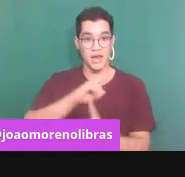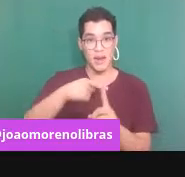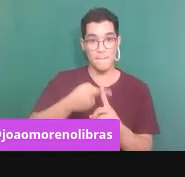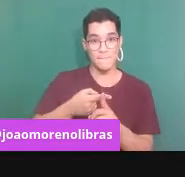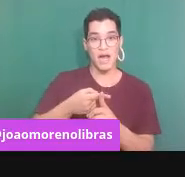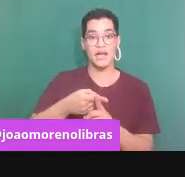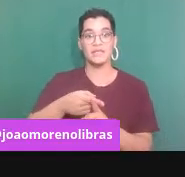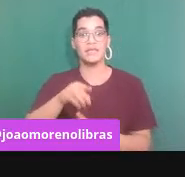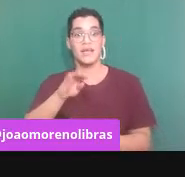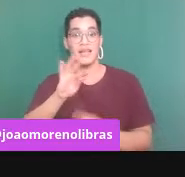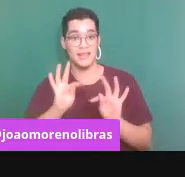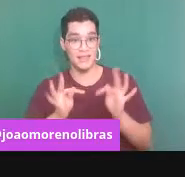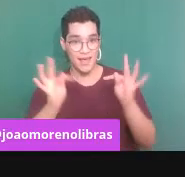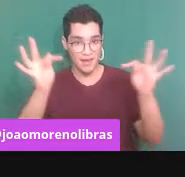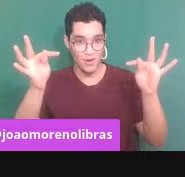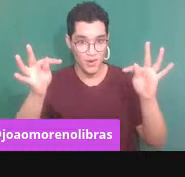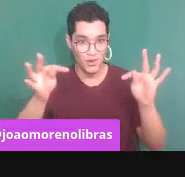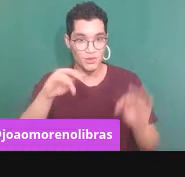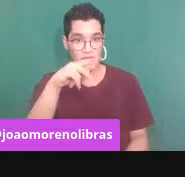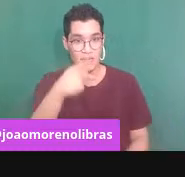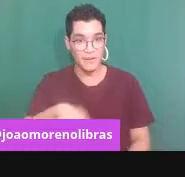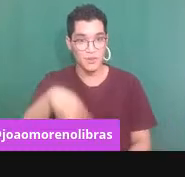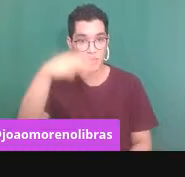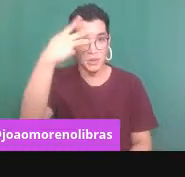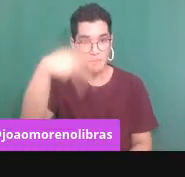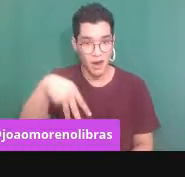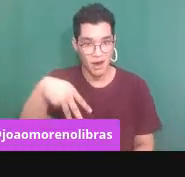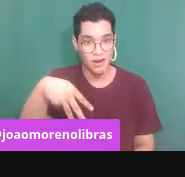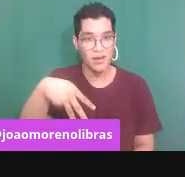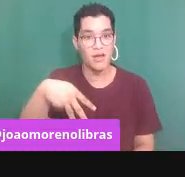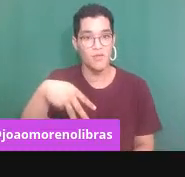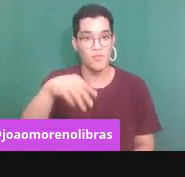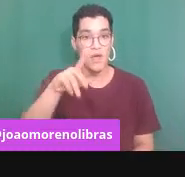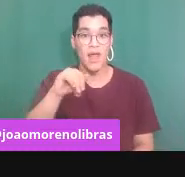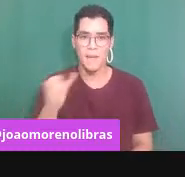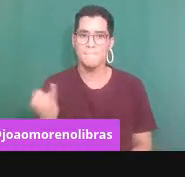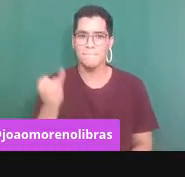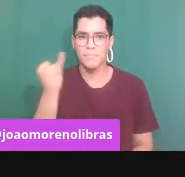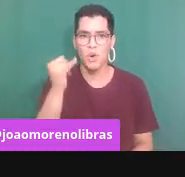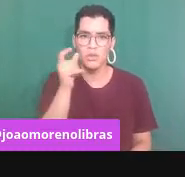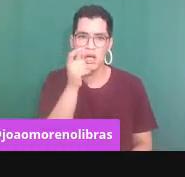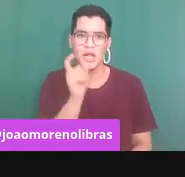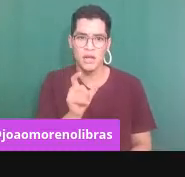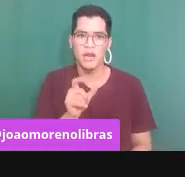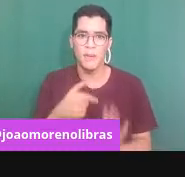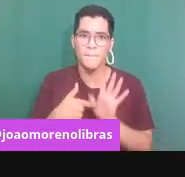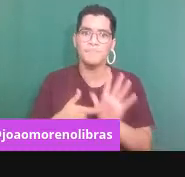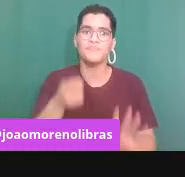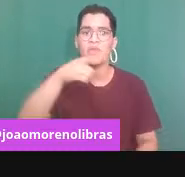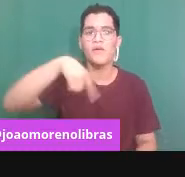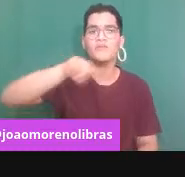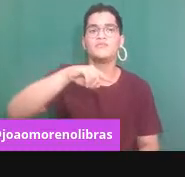que seria interessante falar um pouquinho desse trabalho, por duas razões, né? Primeiro, para mostrar